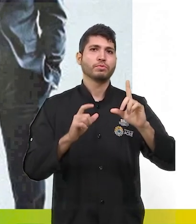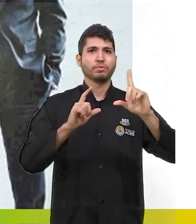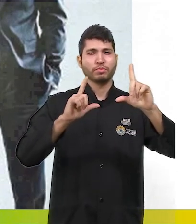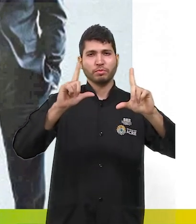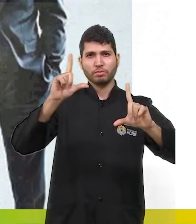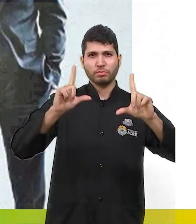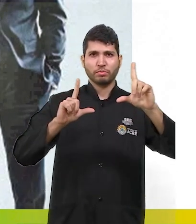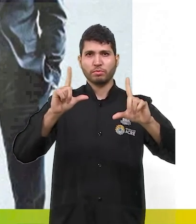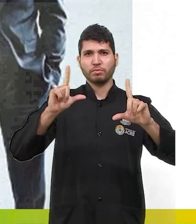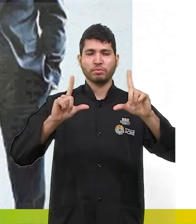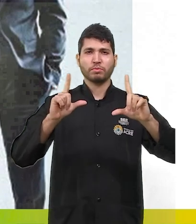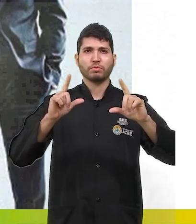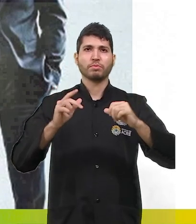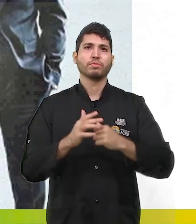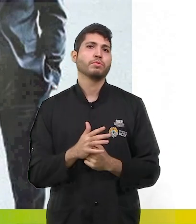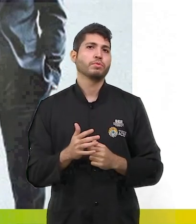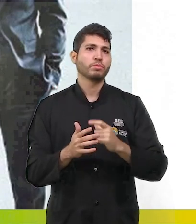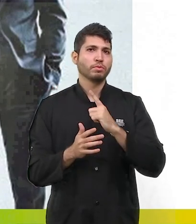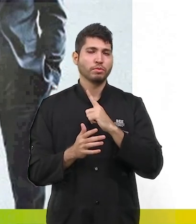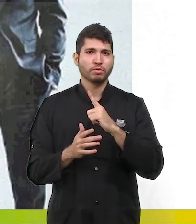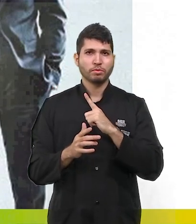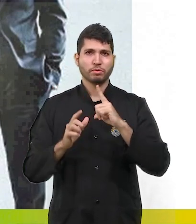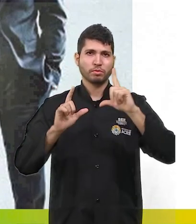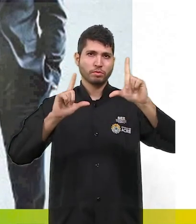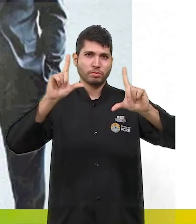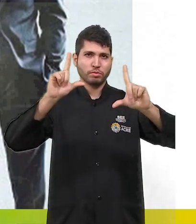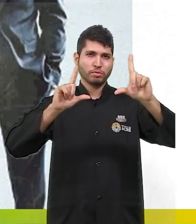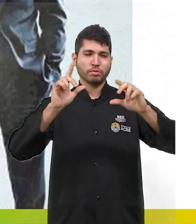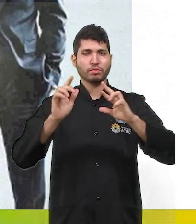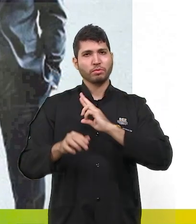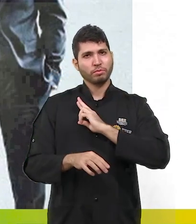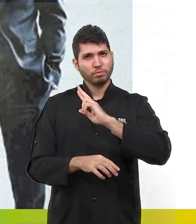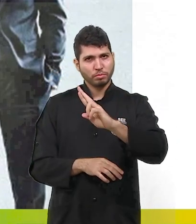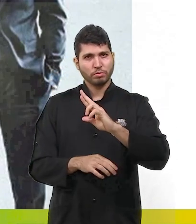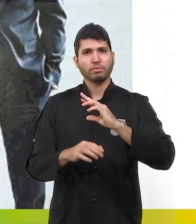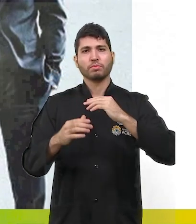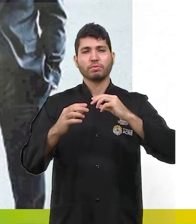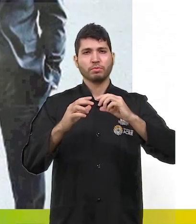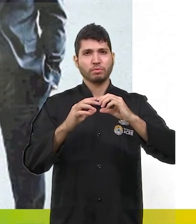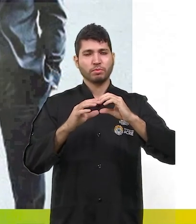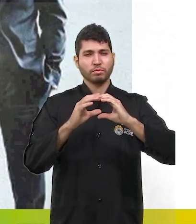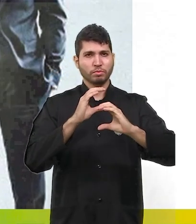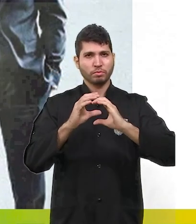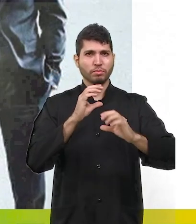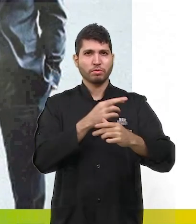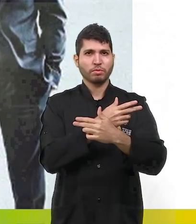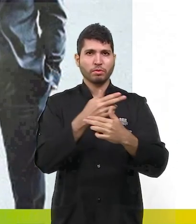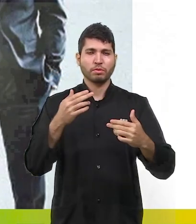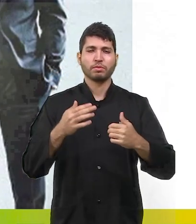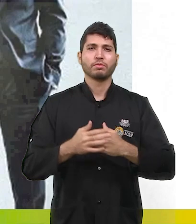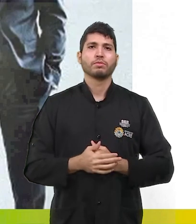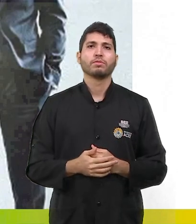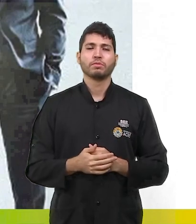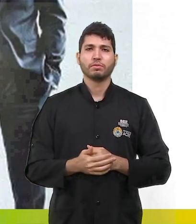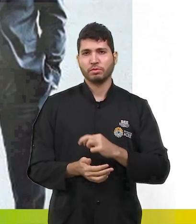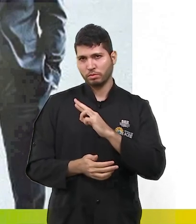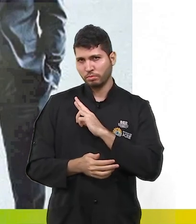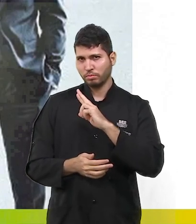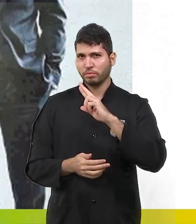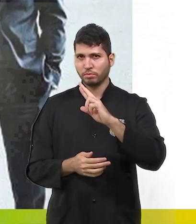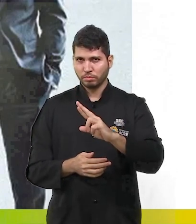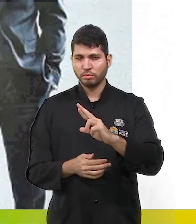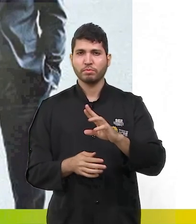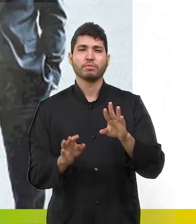A gente tem uma televisão que representa os meios de comunicação, podem representar aí também as redes sociais e